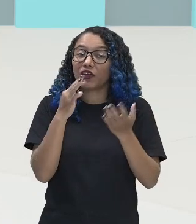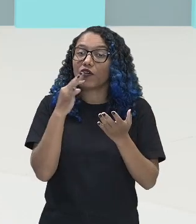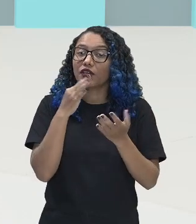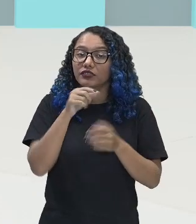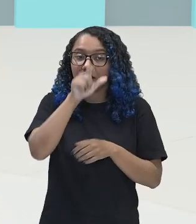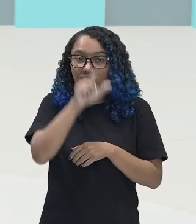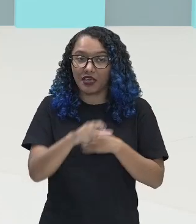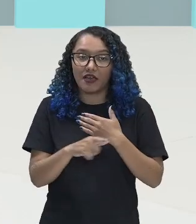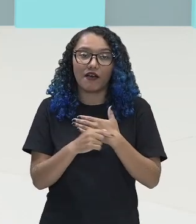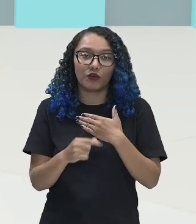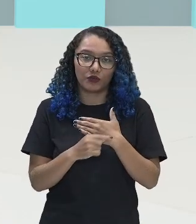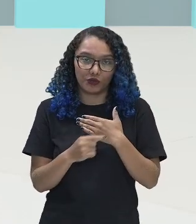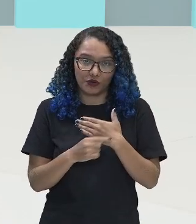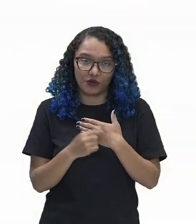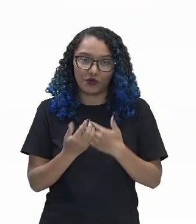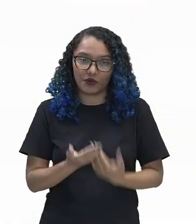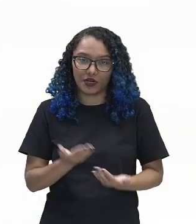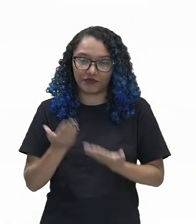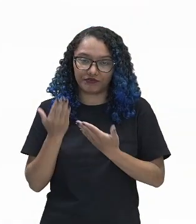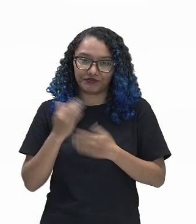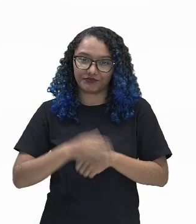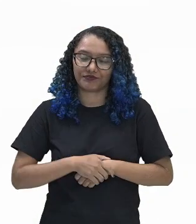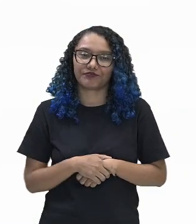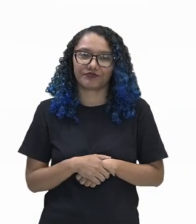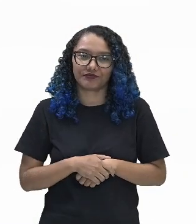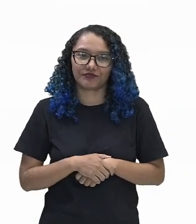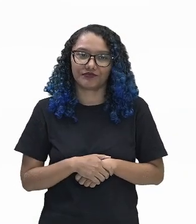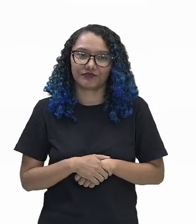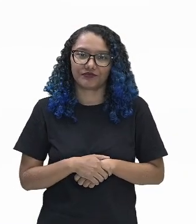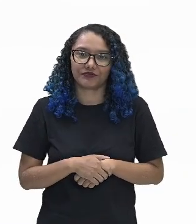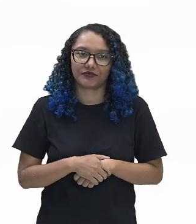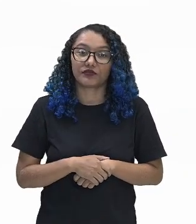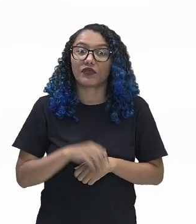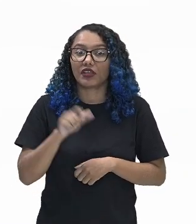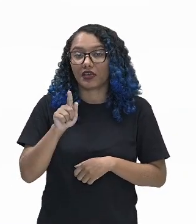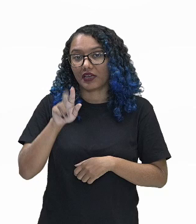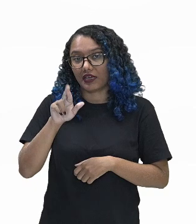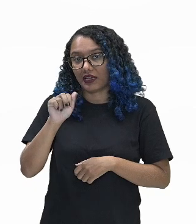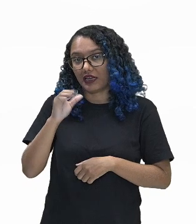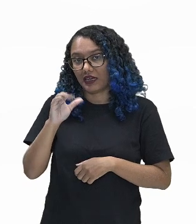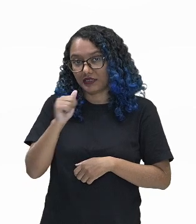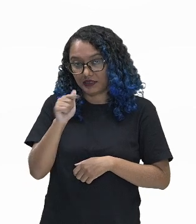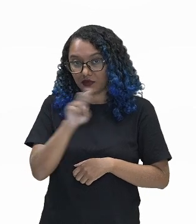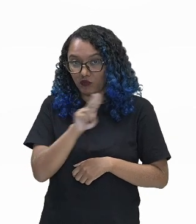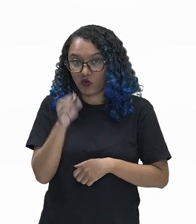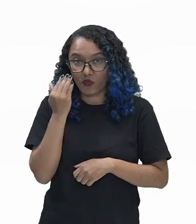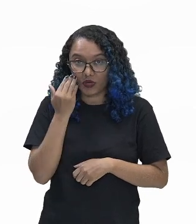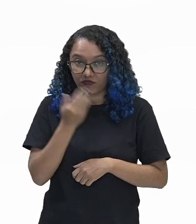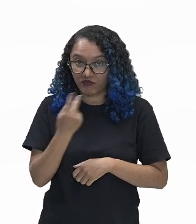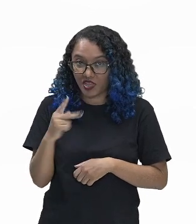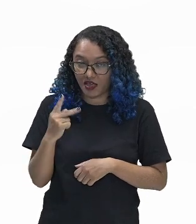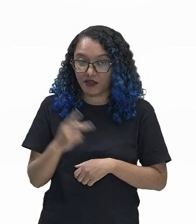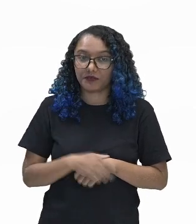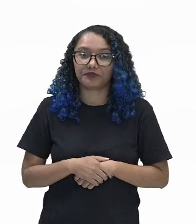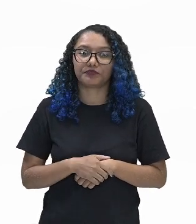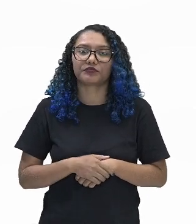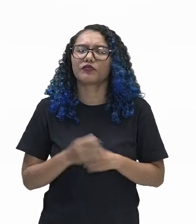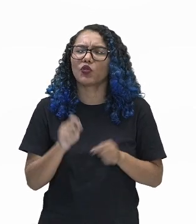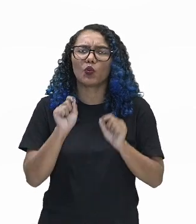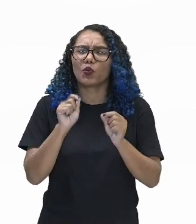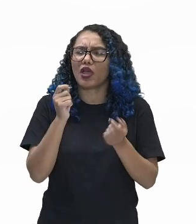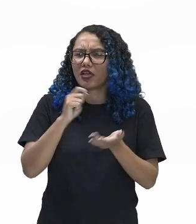acompanhem comigo um pouquinho aí da biografia da autora. Veja. Graça Graúna é uma escritora indígena brasileira